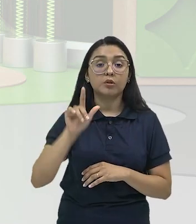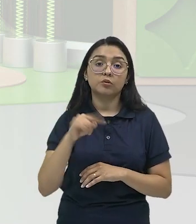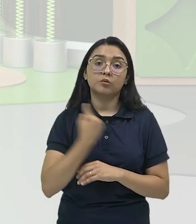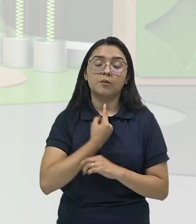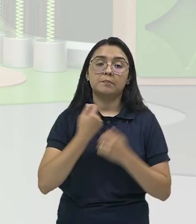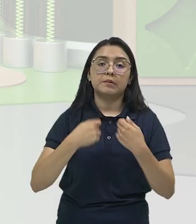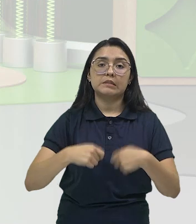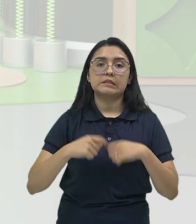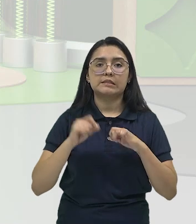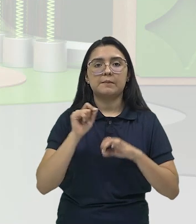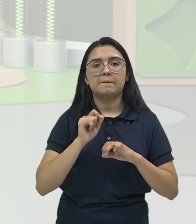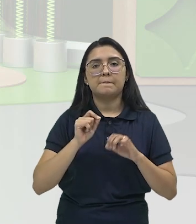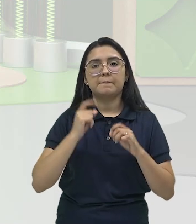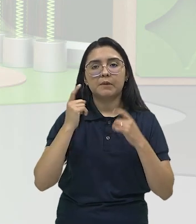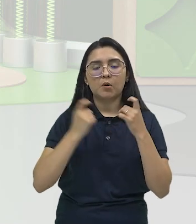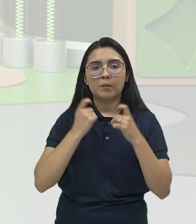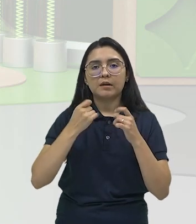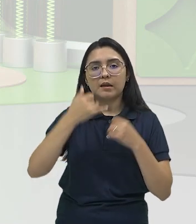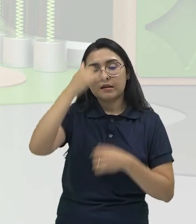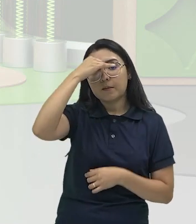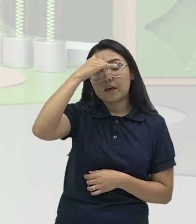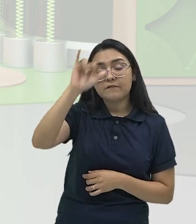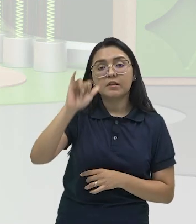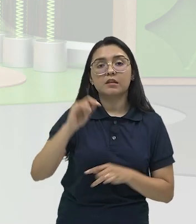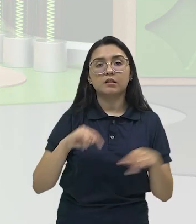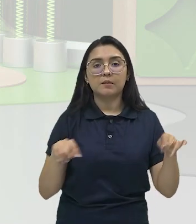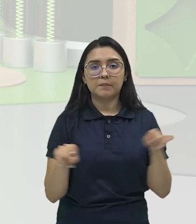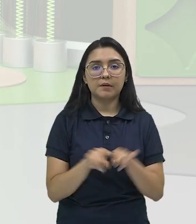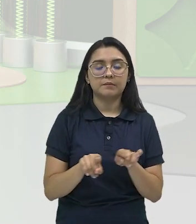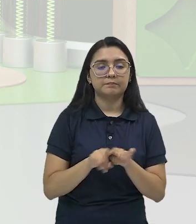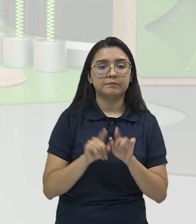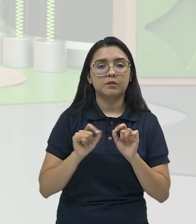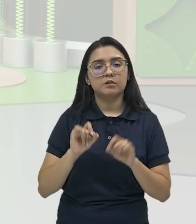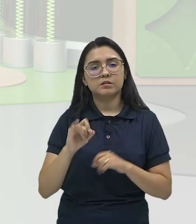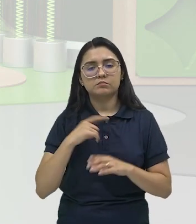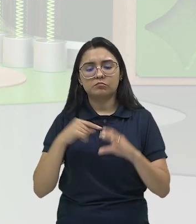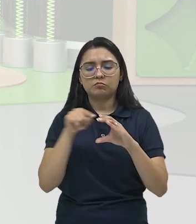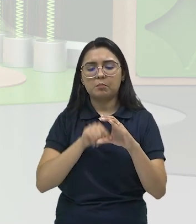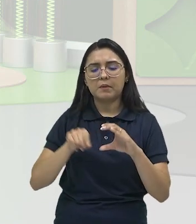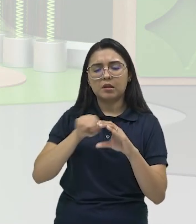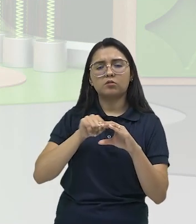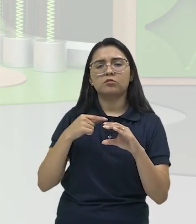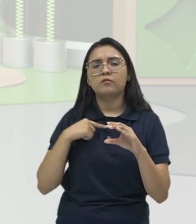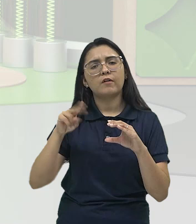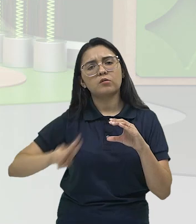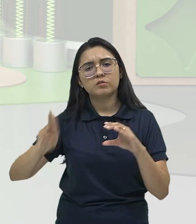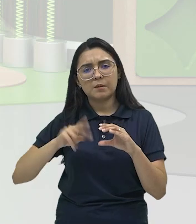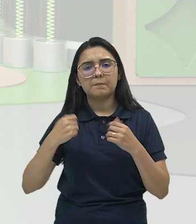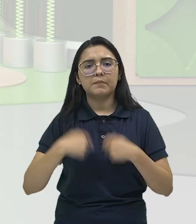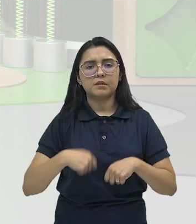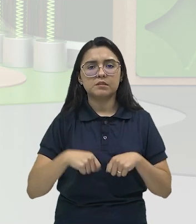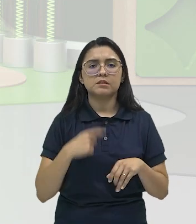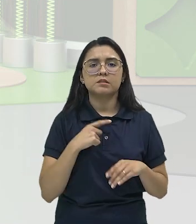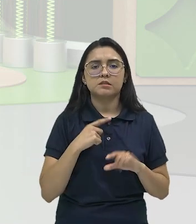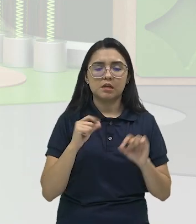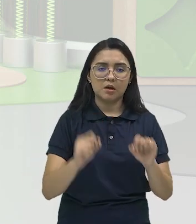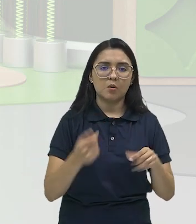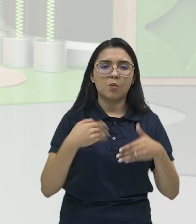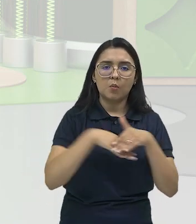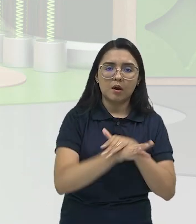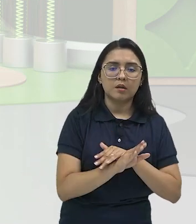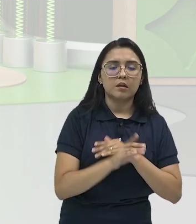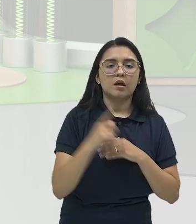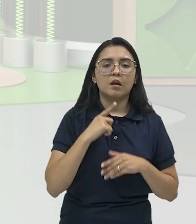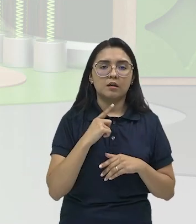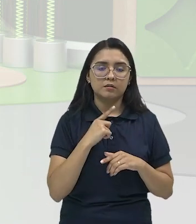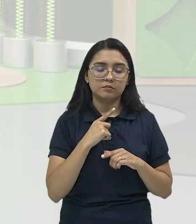precisa se preocupar em evitar. Então, se você tiver pneus que não vai mais usar, deve ser armazenado ali no local